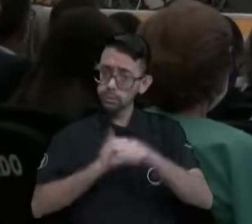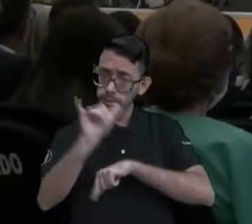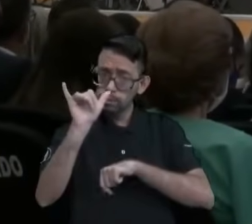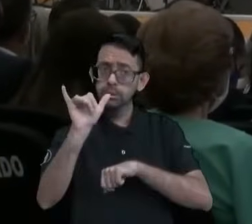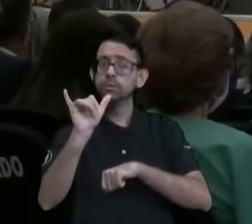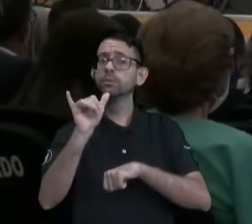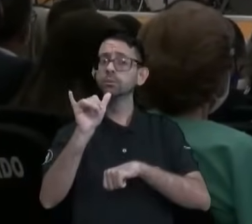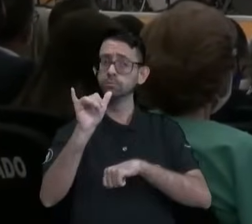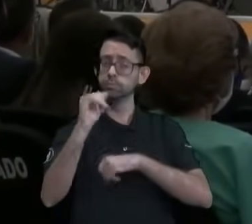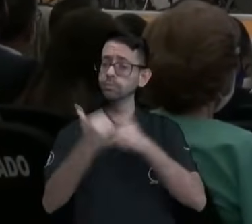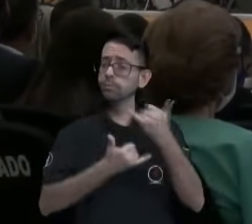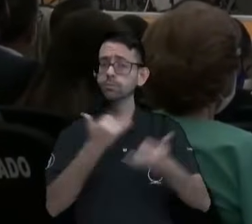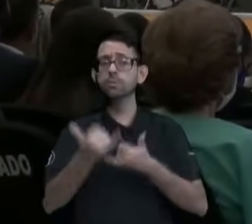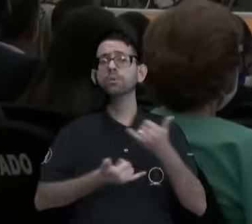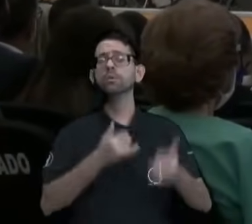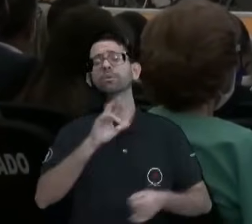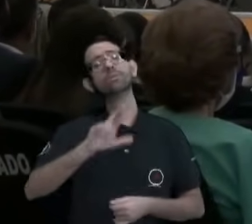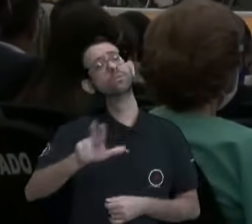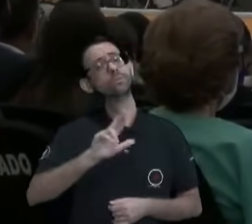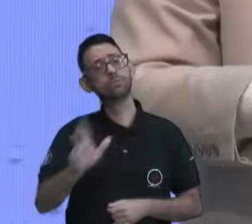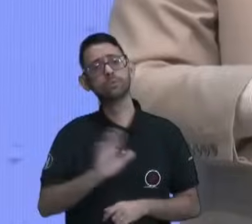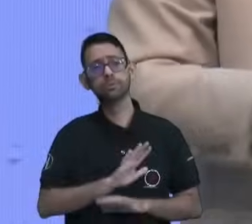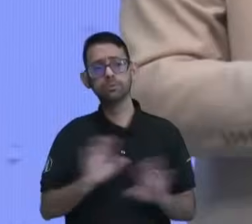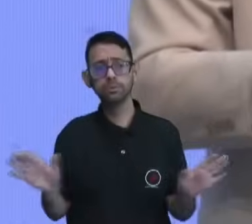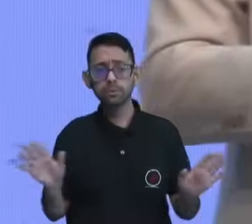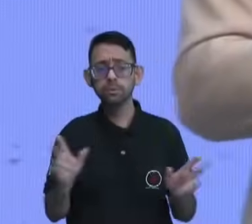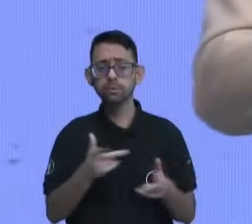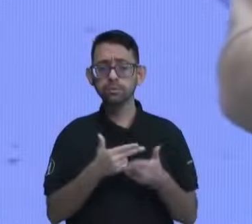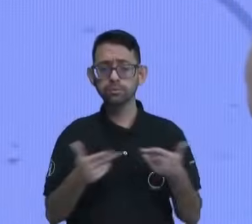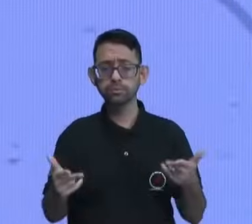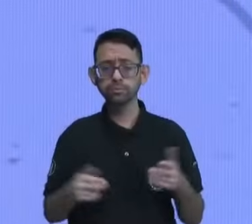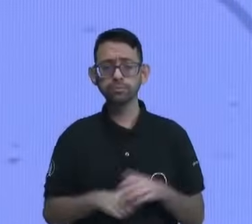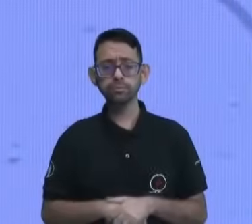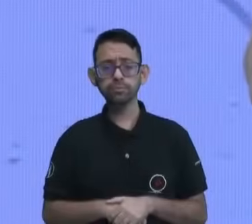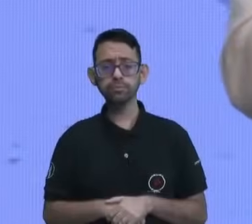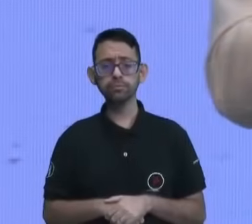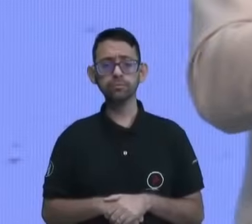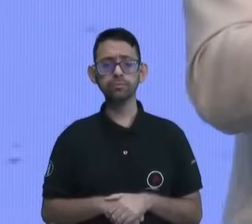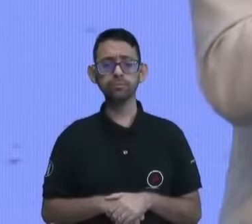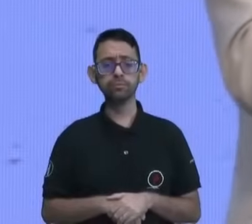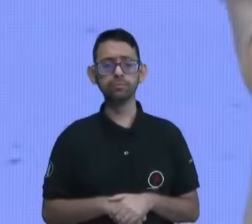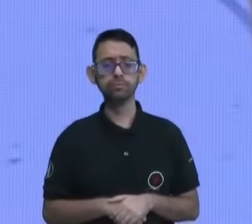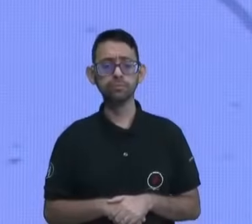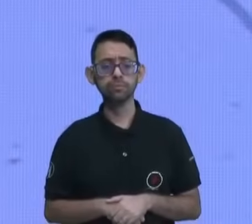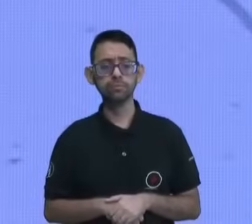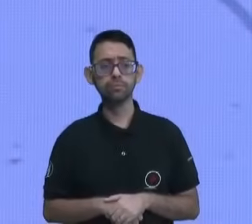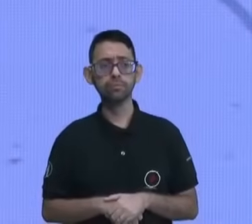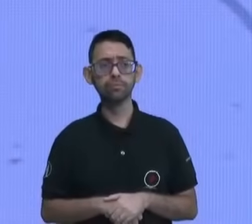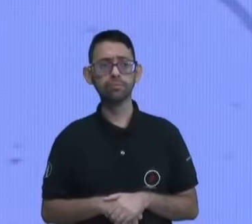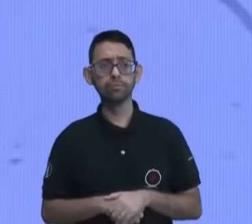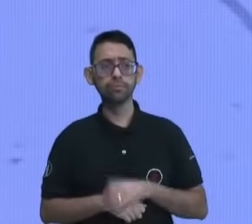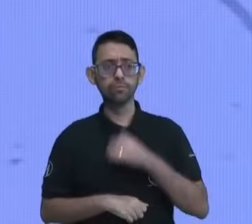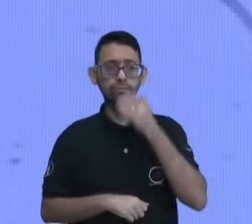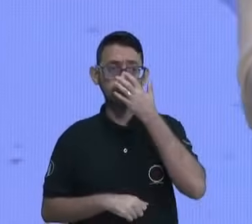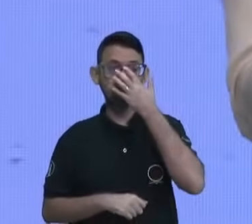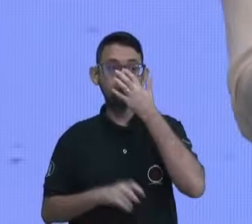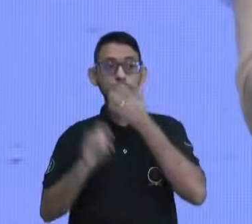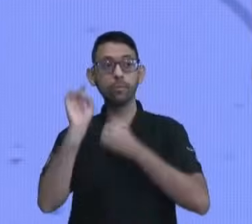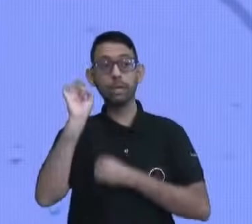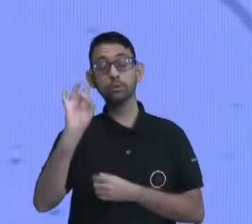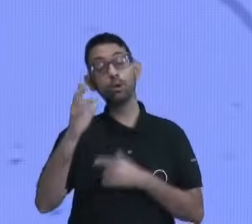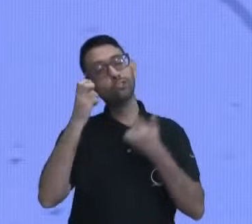ele vai dizer uma outra coisa nesse mesmo Versículo eu tô fazendo aqui apenas uma exegese bem rápida a